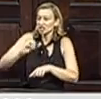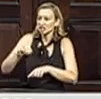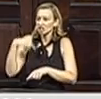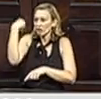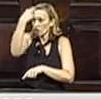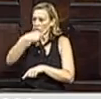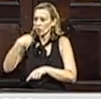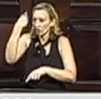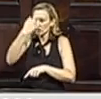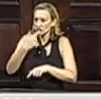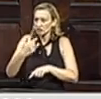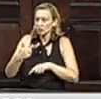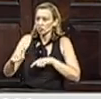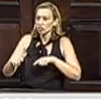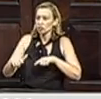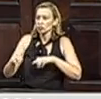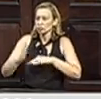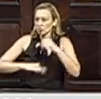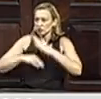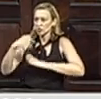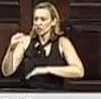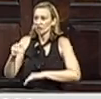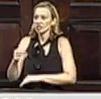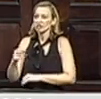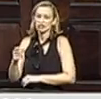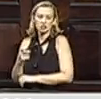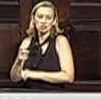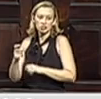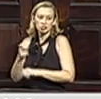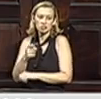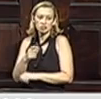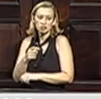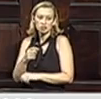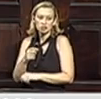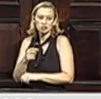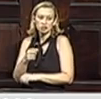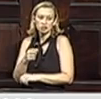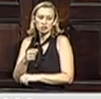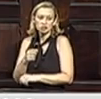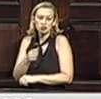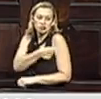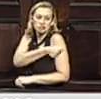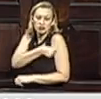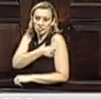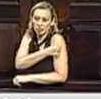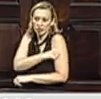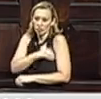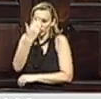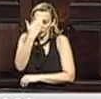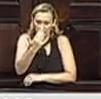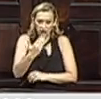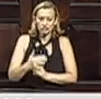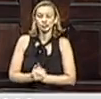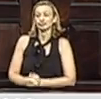para os profissionais de enfermagem. Esse é o objetivo da emenda. Obrigado.